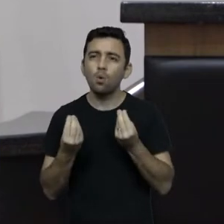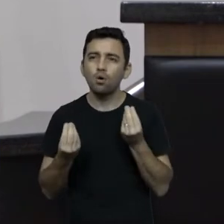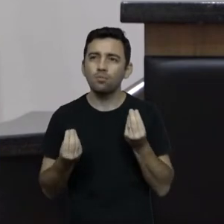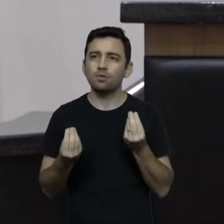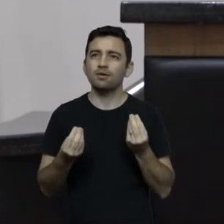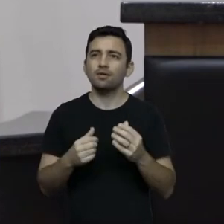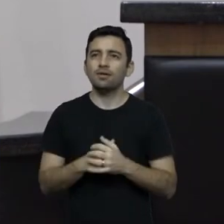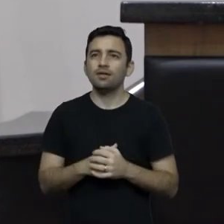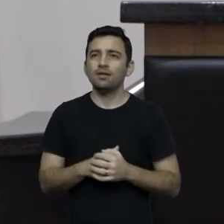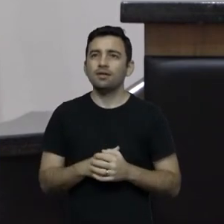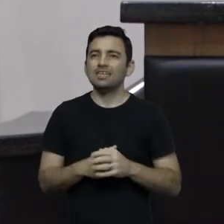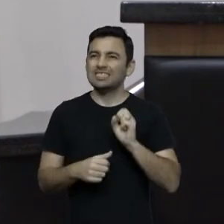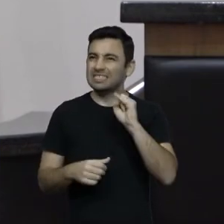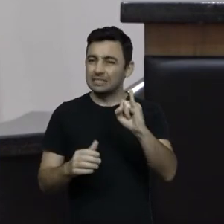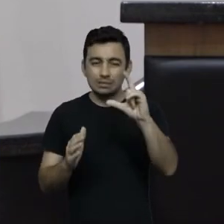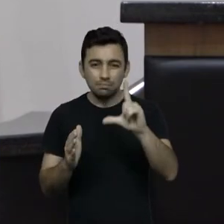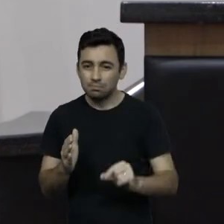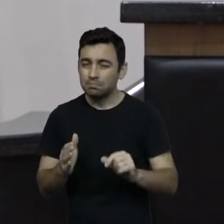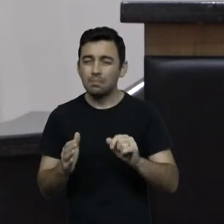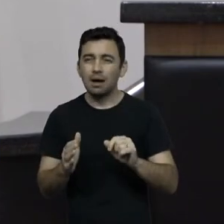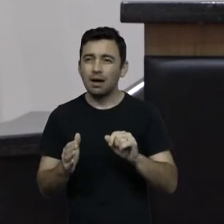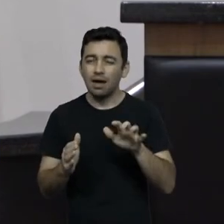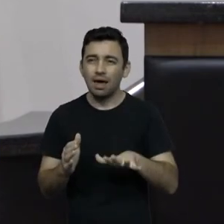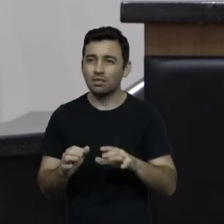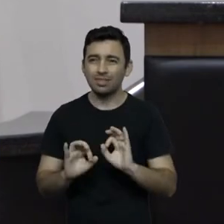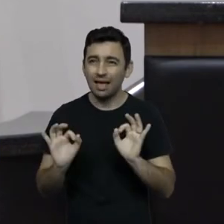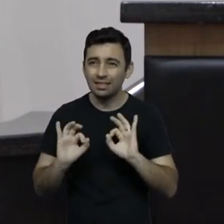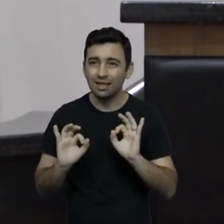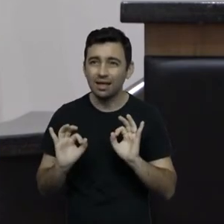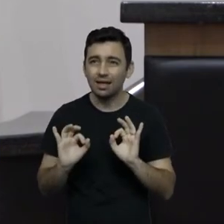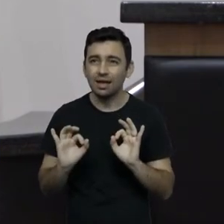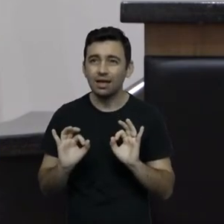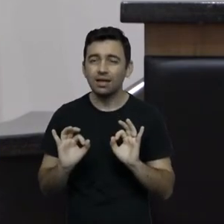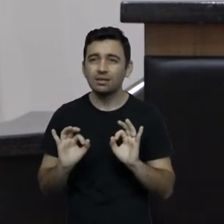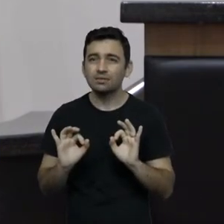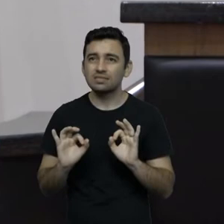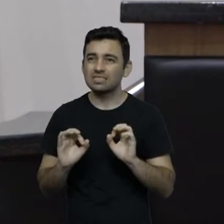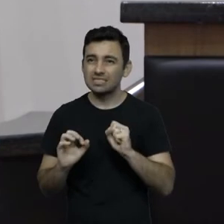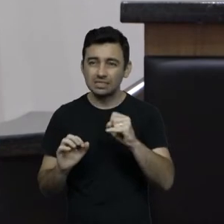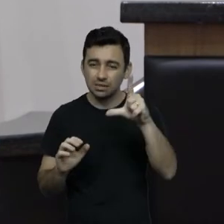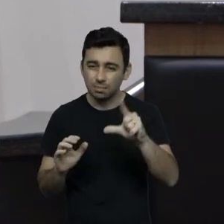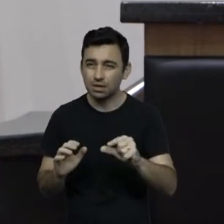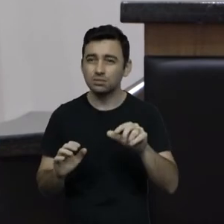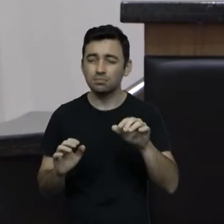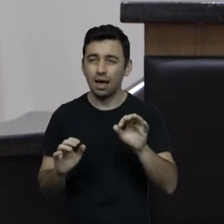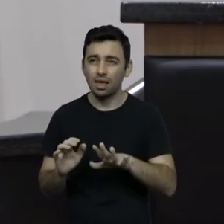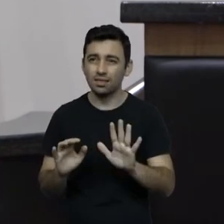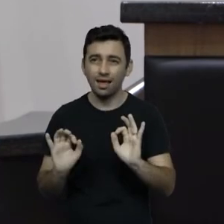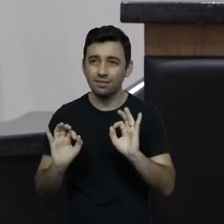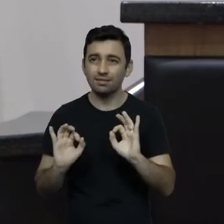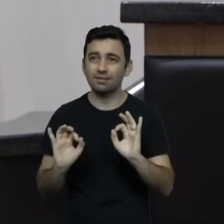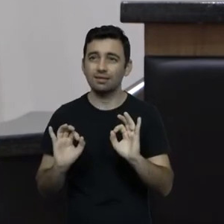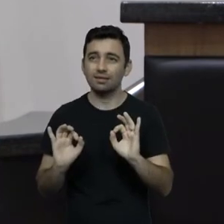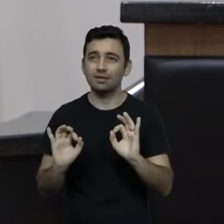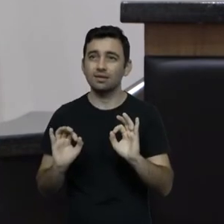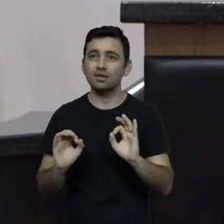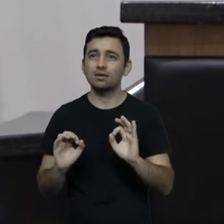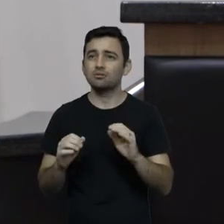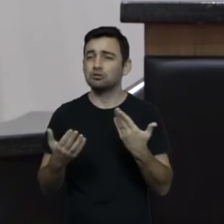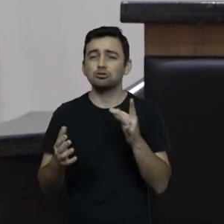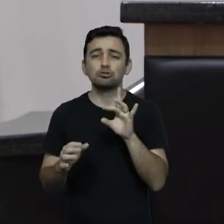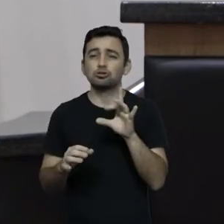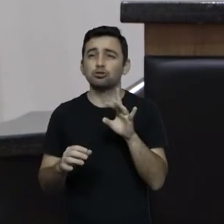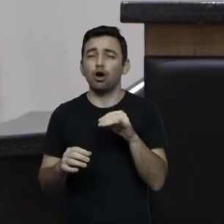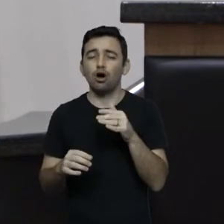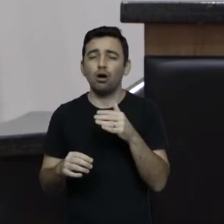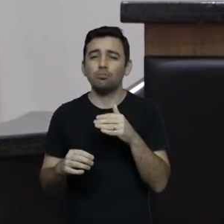porque se não ficar mais barato Deputado Altair em troca mais barato só foi por